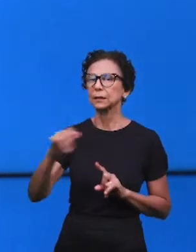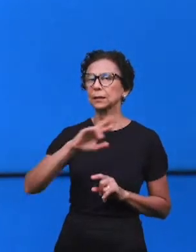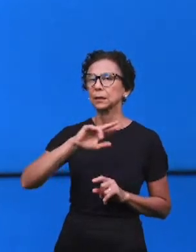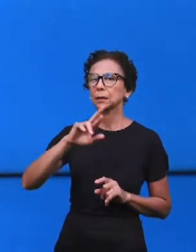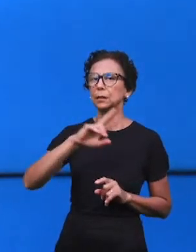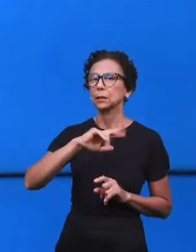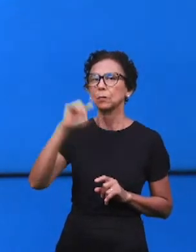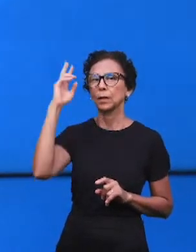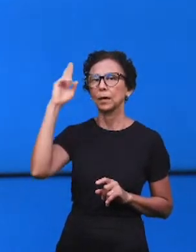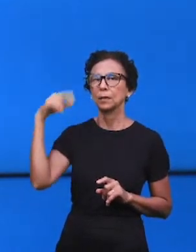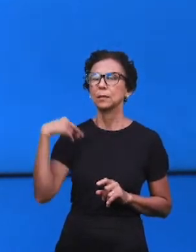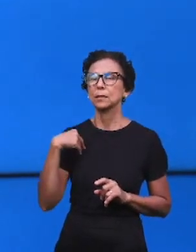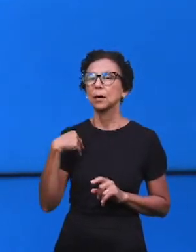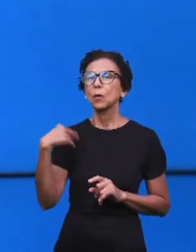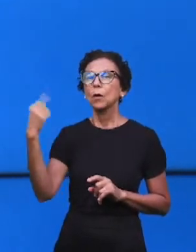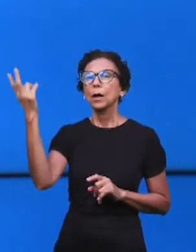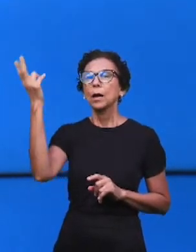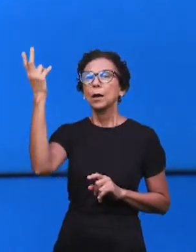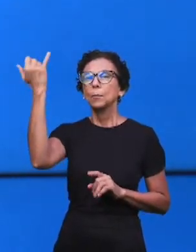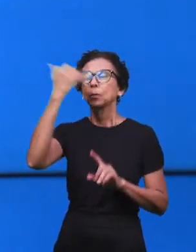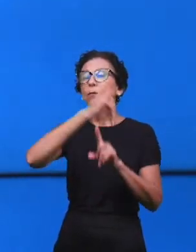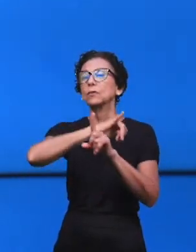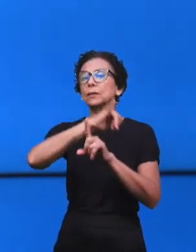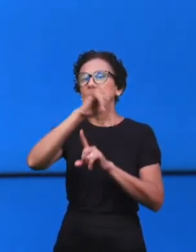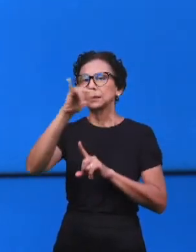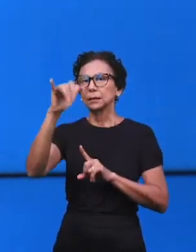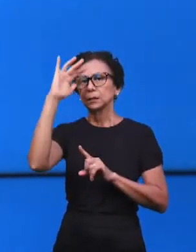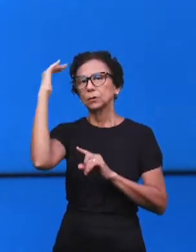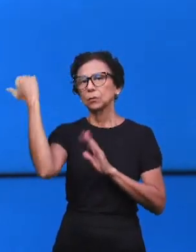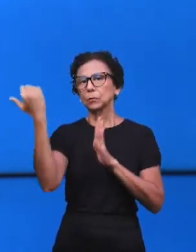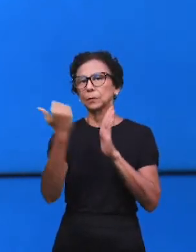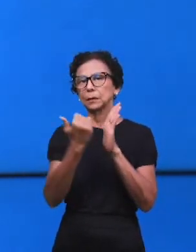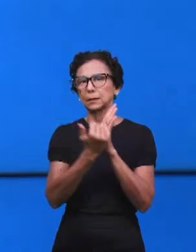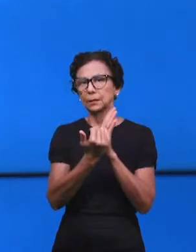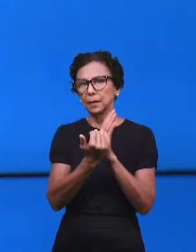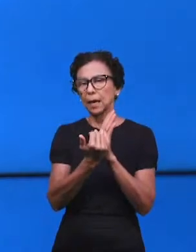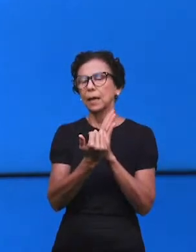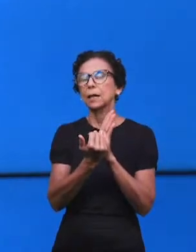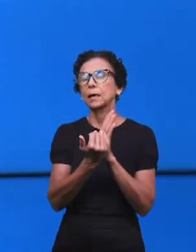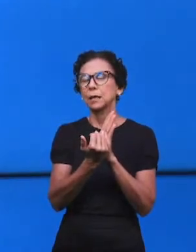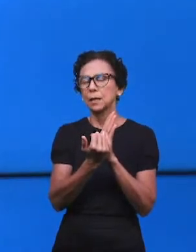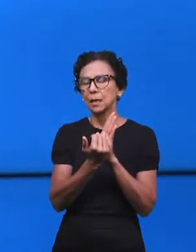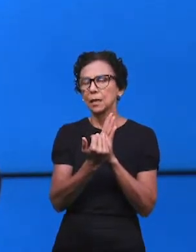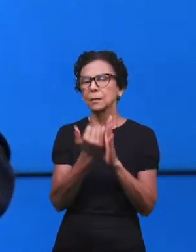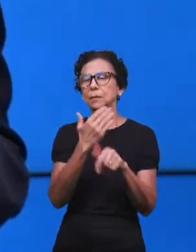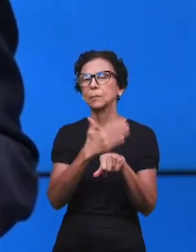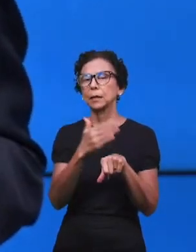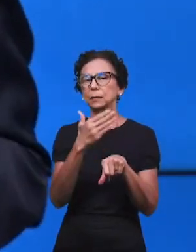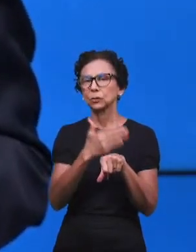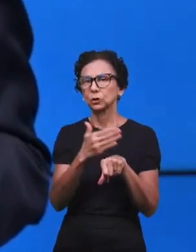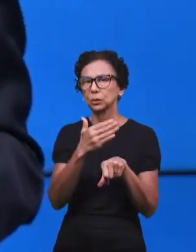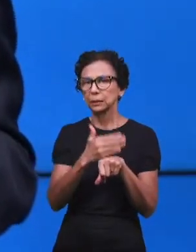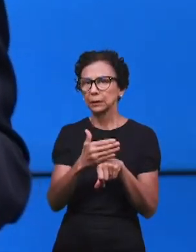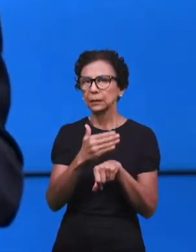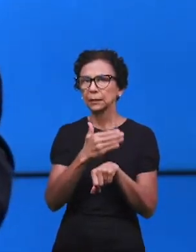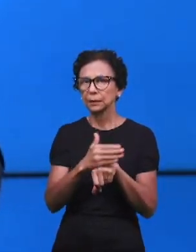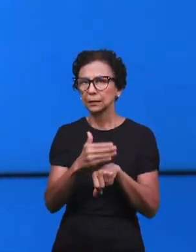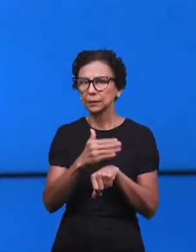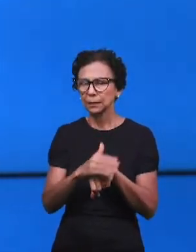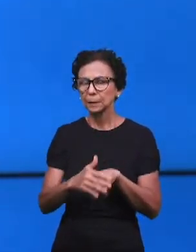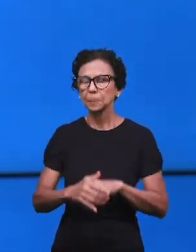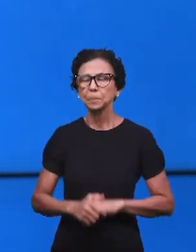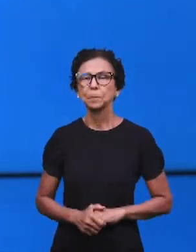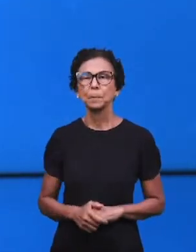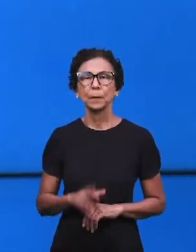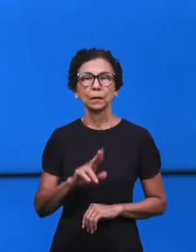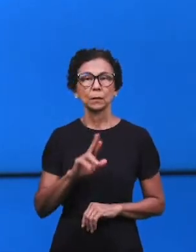revelação, e guardam aquilo que nela está escrito, porque o tempo está próximo. Muito bem colocado na sua resposta, a citação de